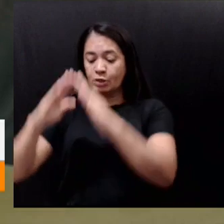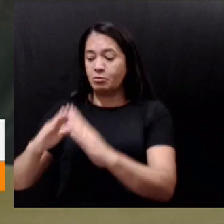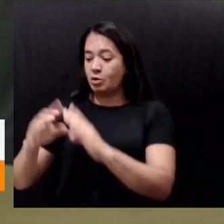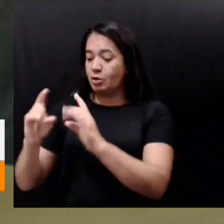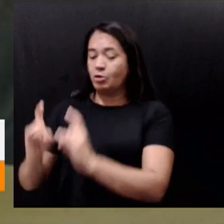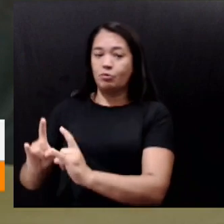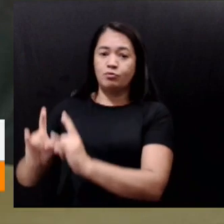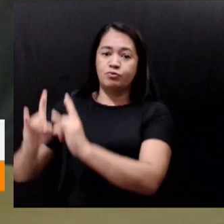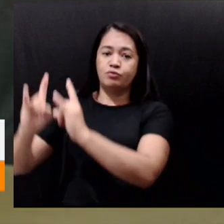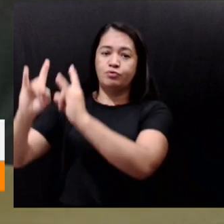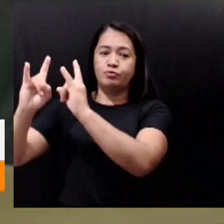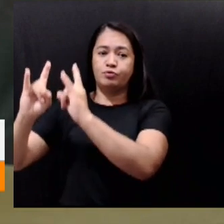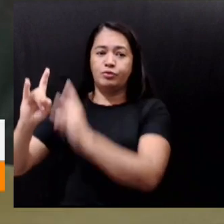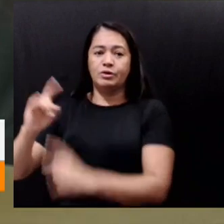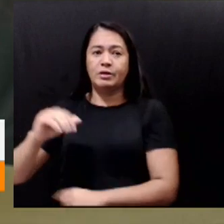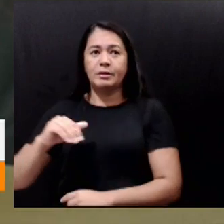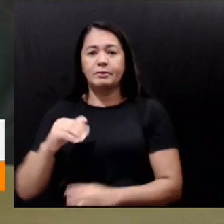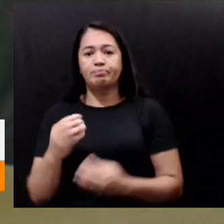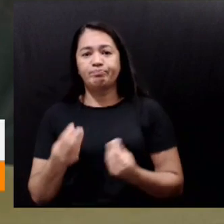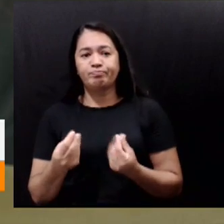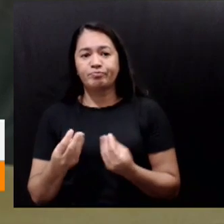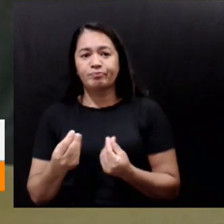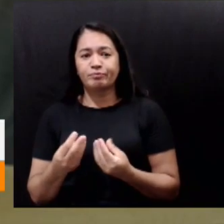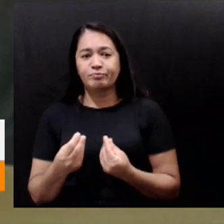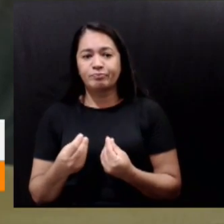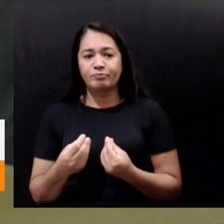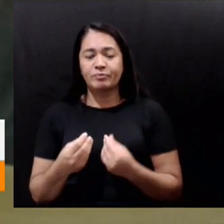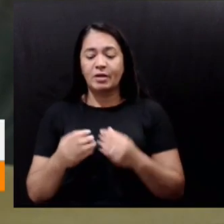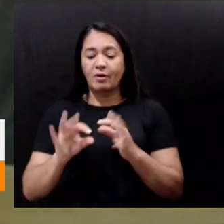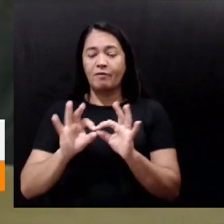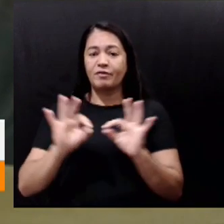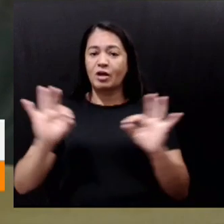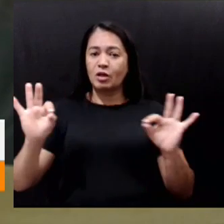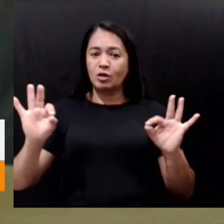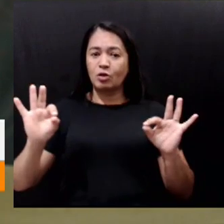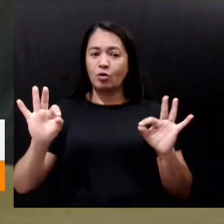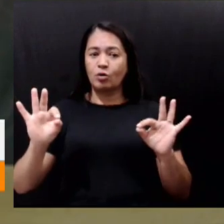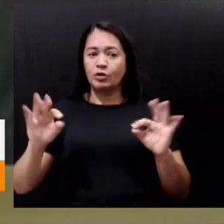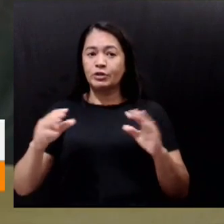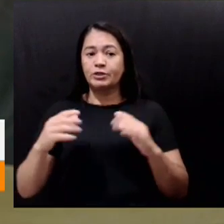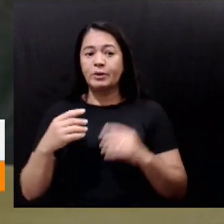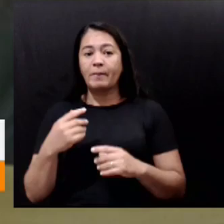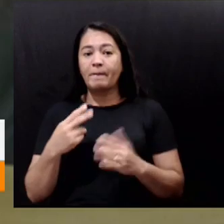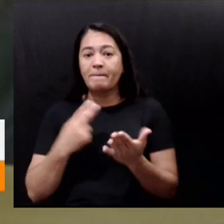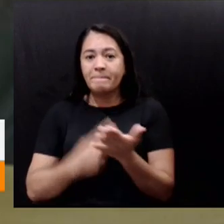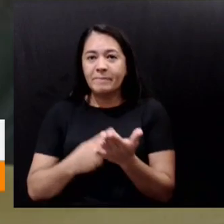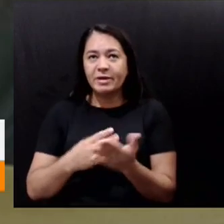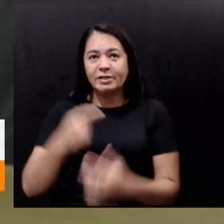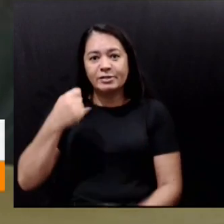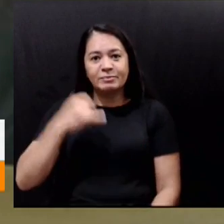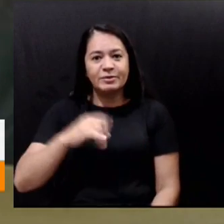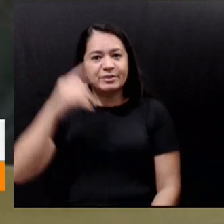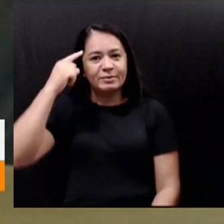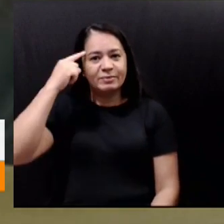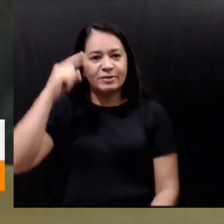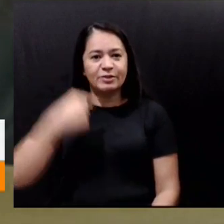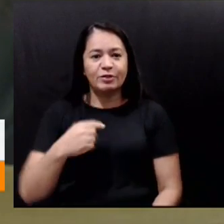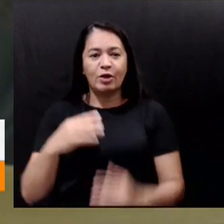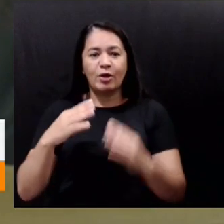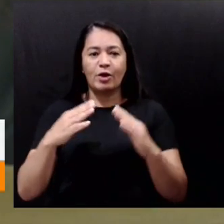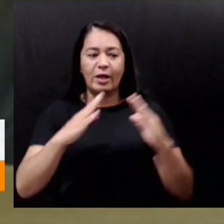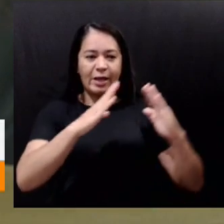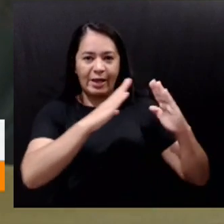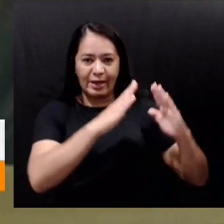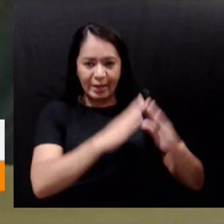mais propensos a distanciamento, apesar de que, se a gente for parar para analisar, quando a gente mora em casa, nós temos a casa,